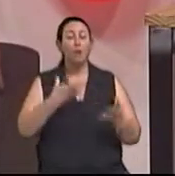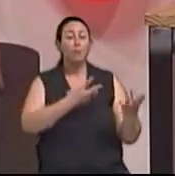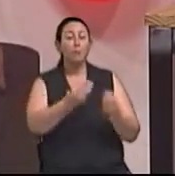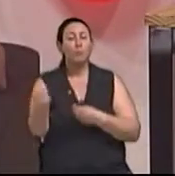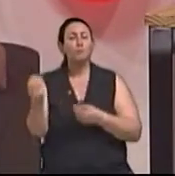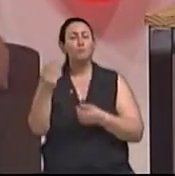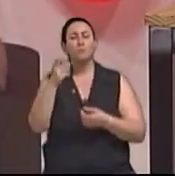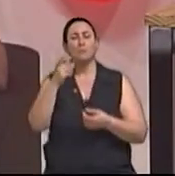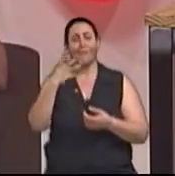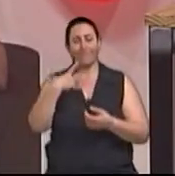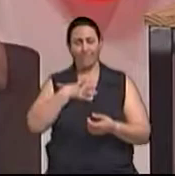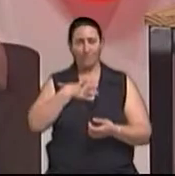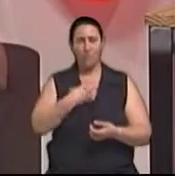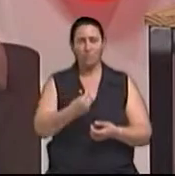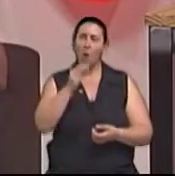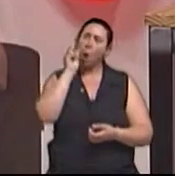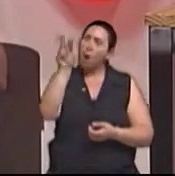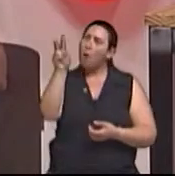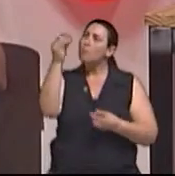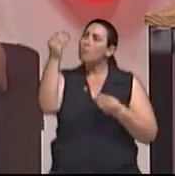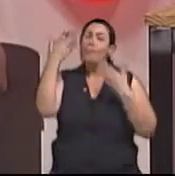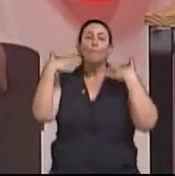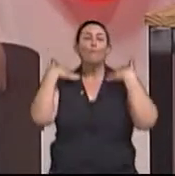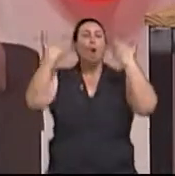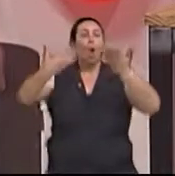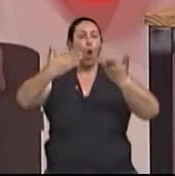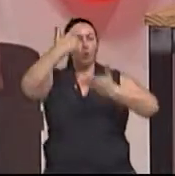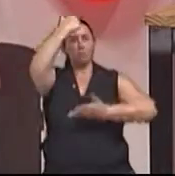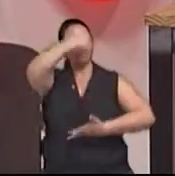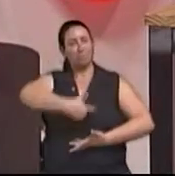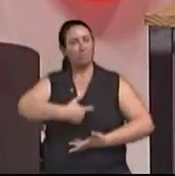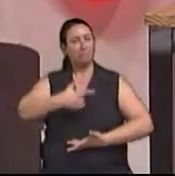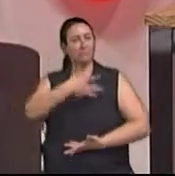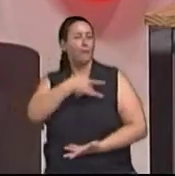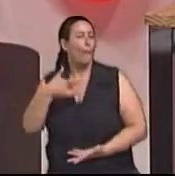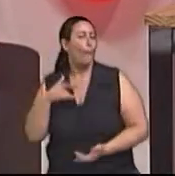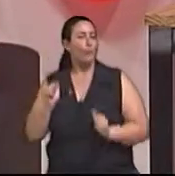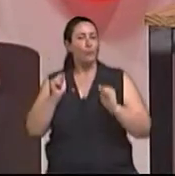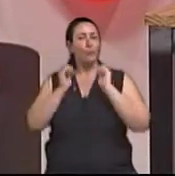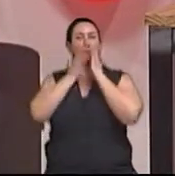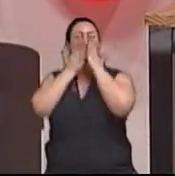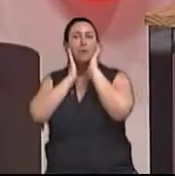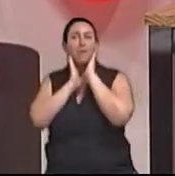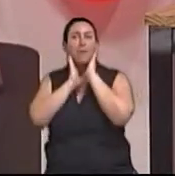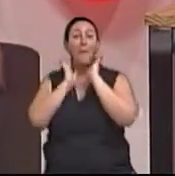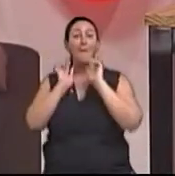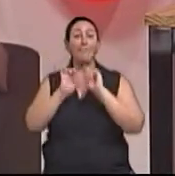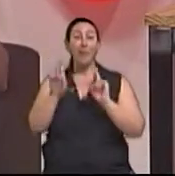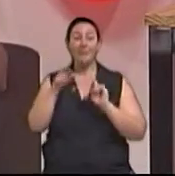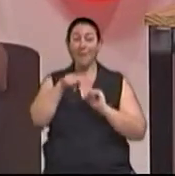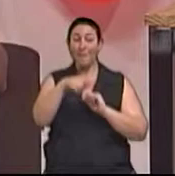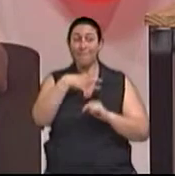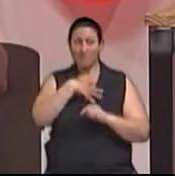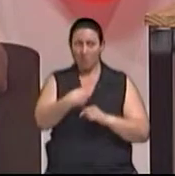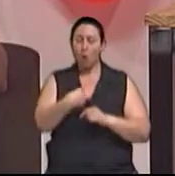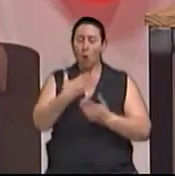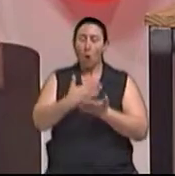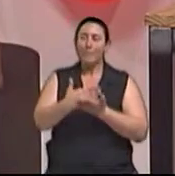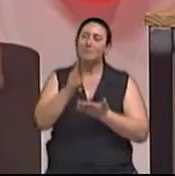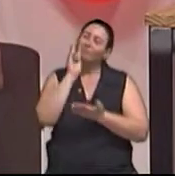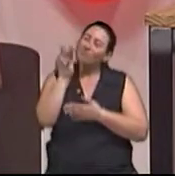pais com mais a parte externa do corpo do rosto muito jovem e quando eles começam a demonstrar